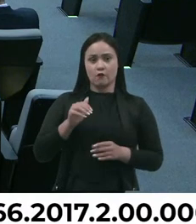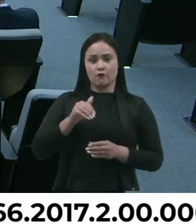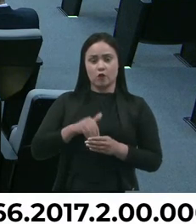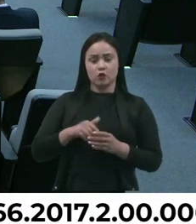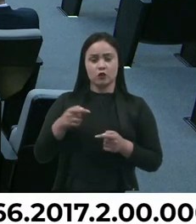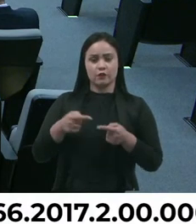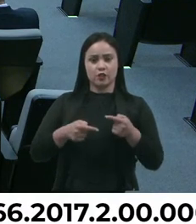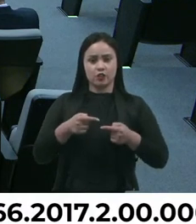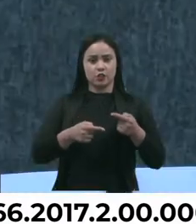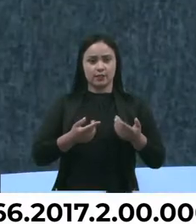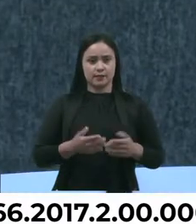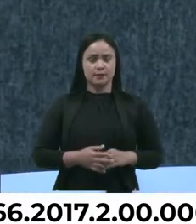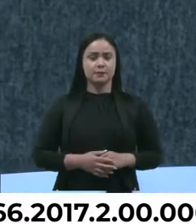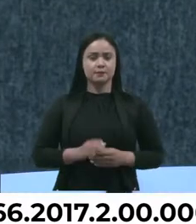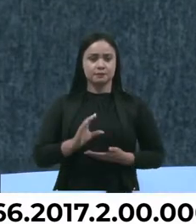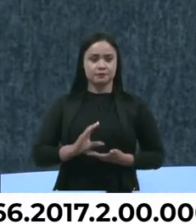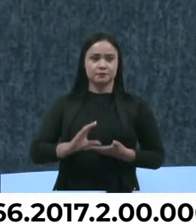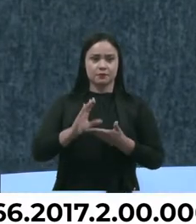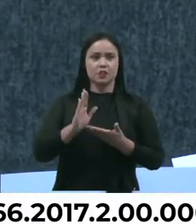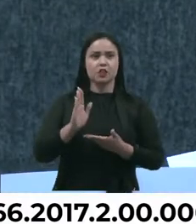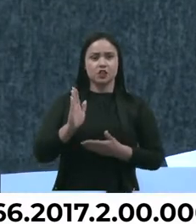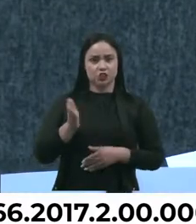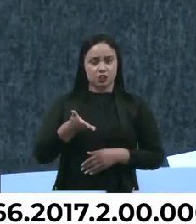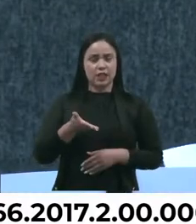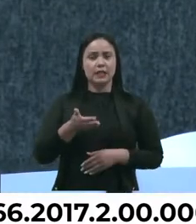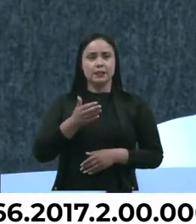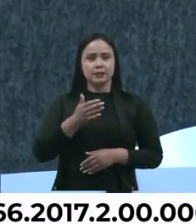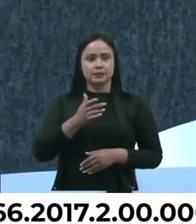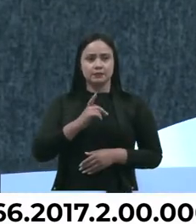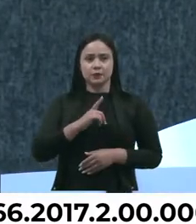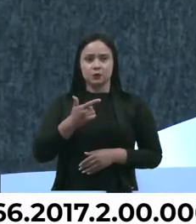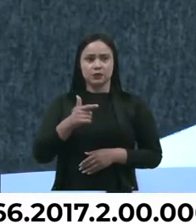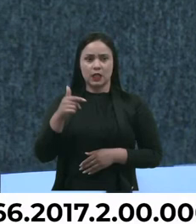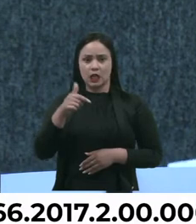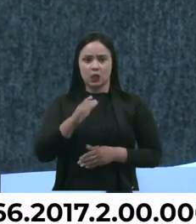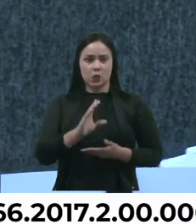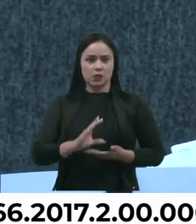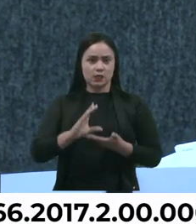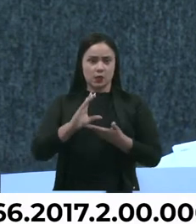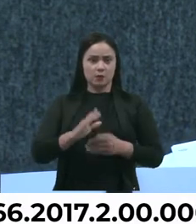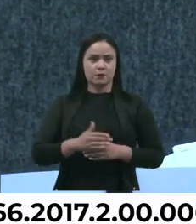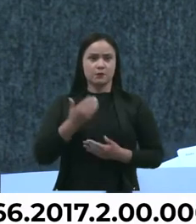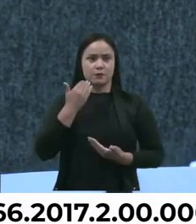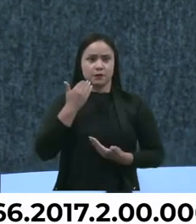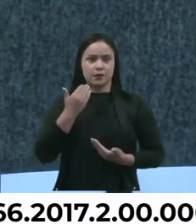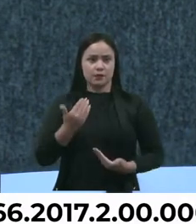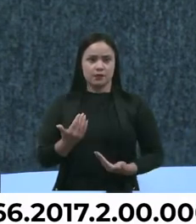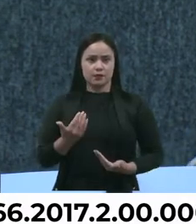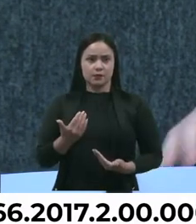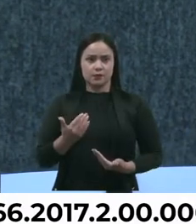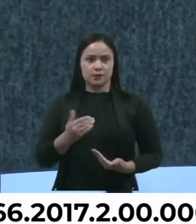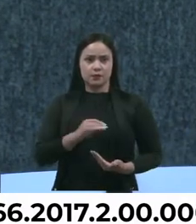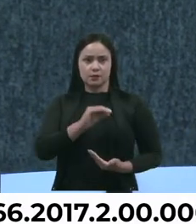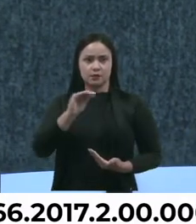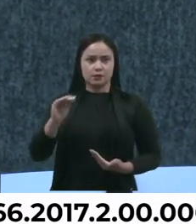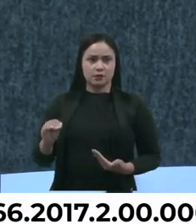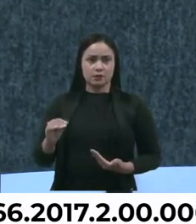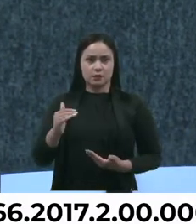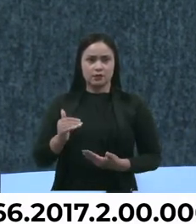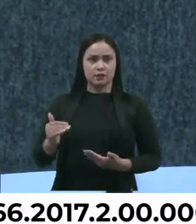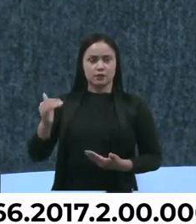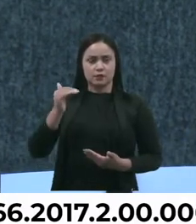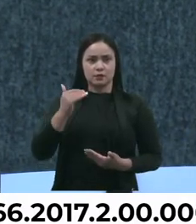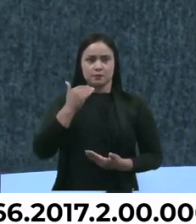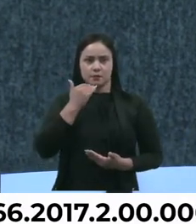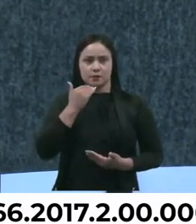votos divergentes de conselheiros que já não se encontram no Conselho. Agradeço e passo a palavra à Vossa